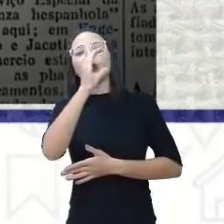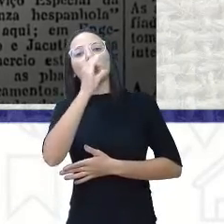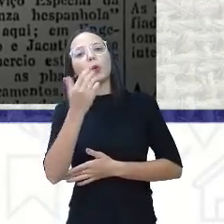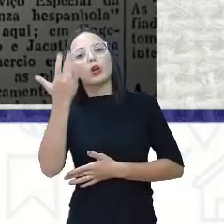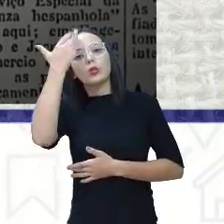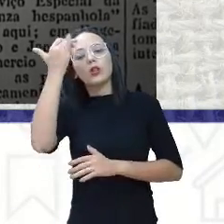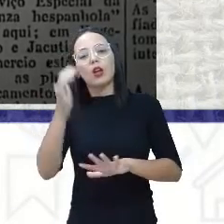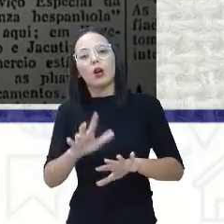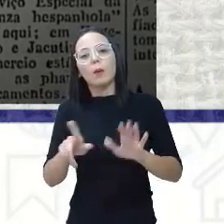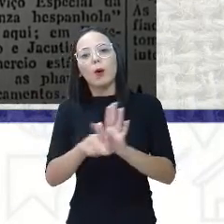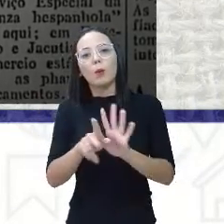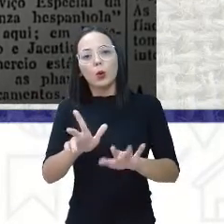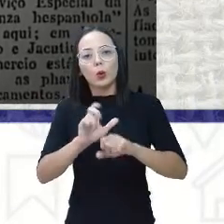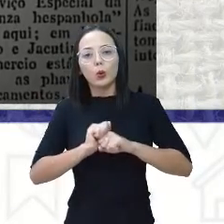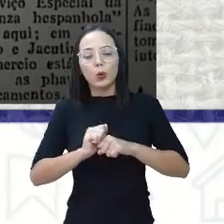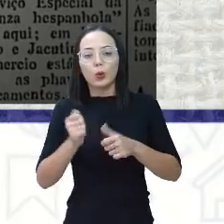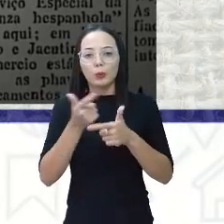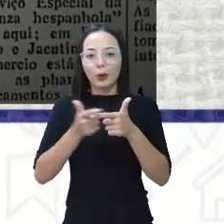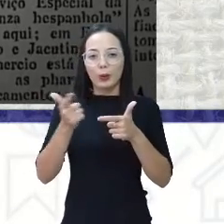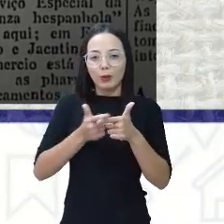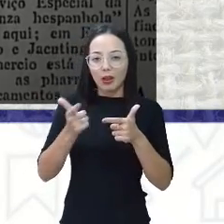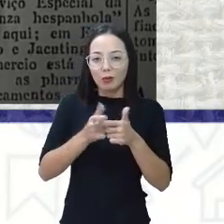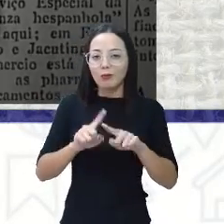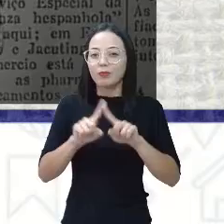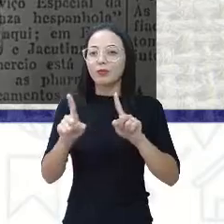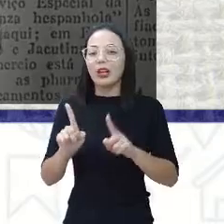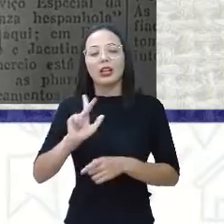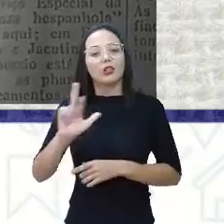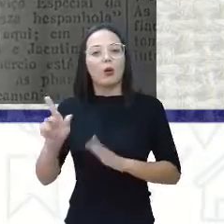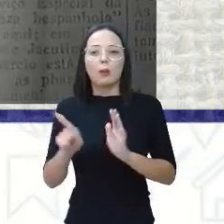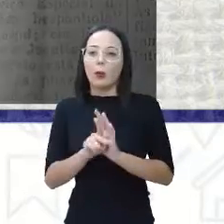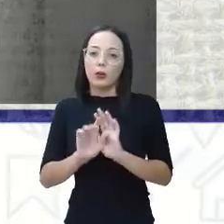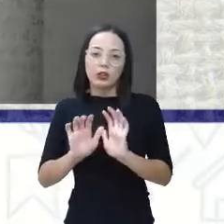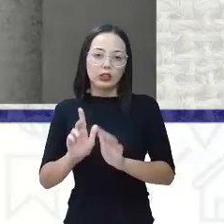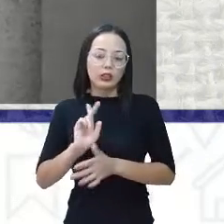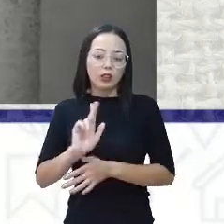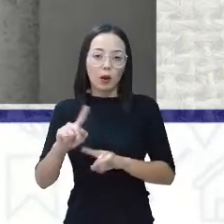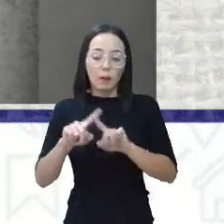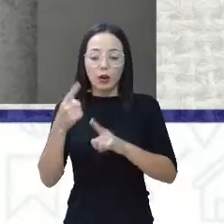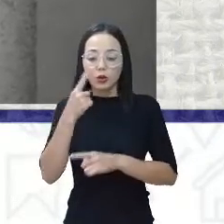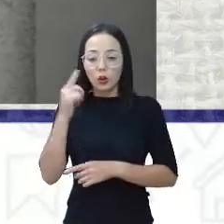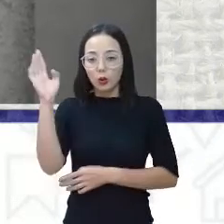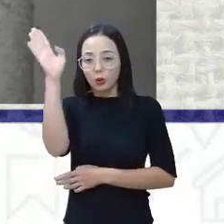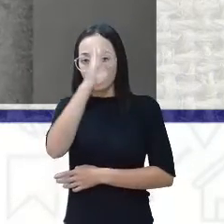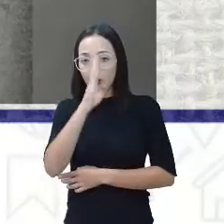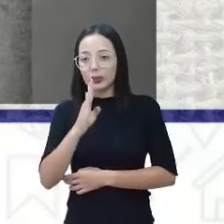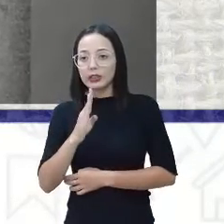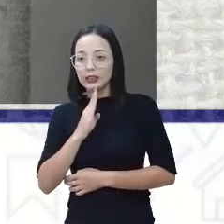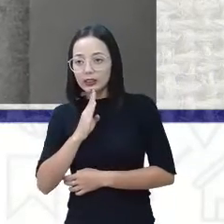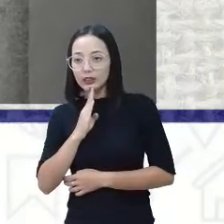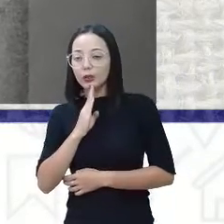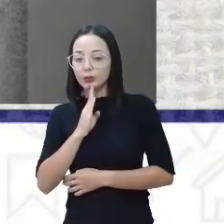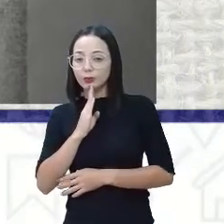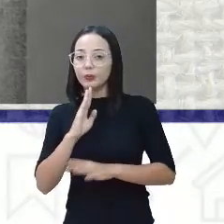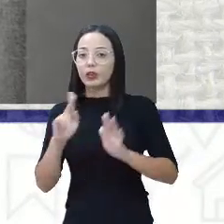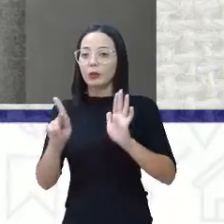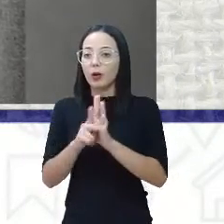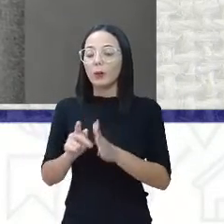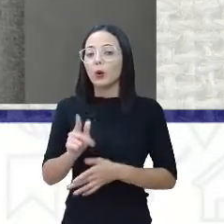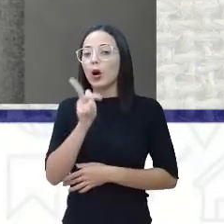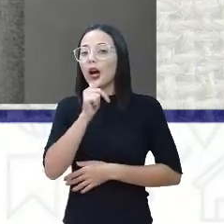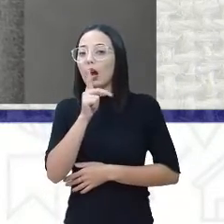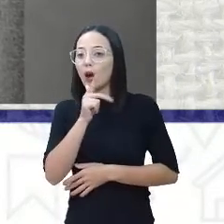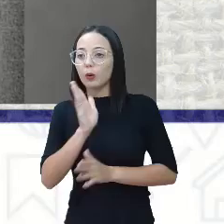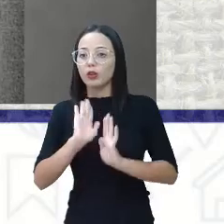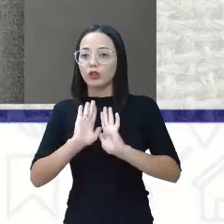o problema lá, que é a malária, né? Mas, na verdade, não é bem assim, né? E no Brasil, a Antártica lançou a água tônica, que existe até